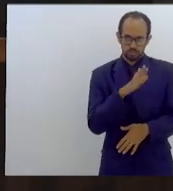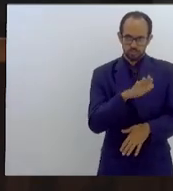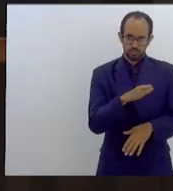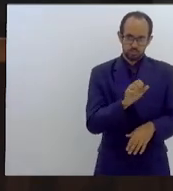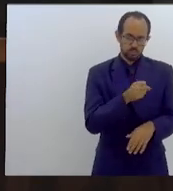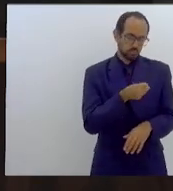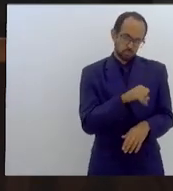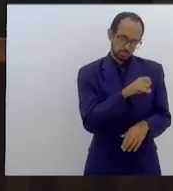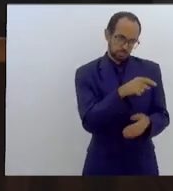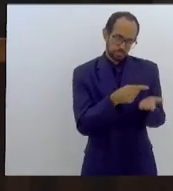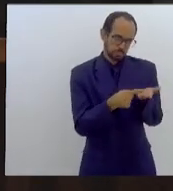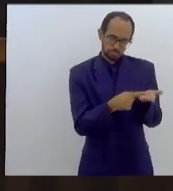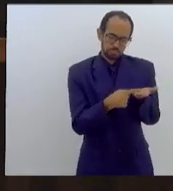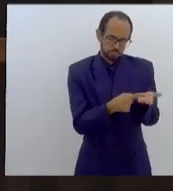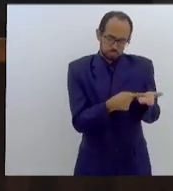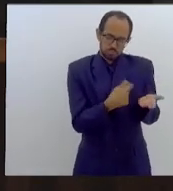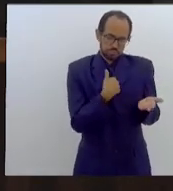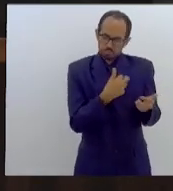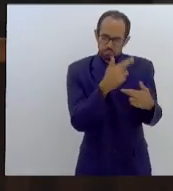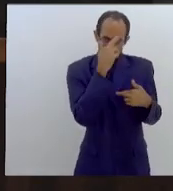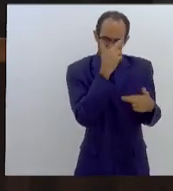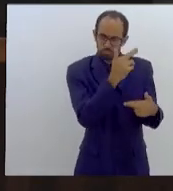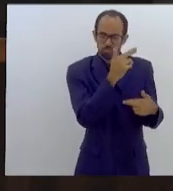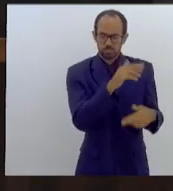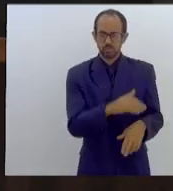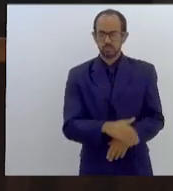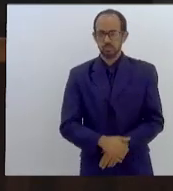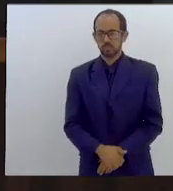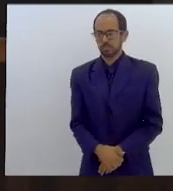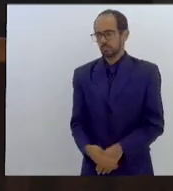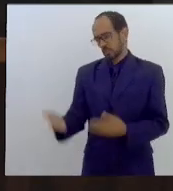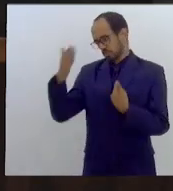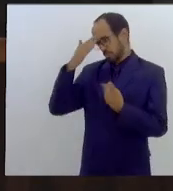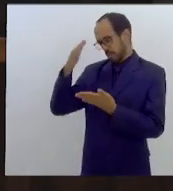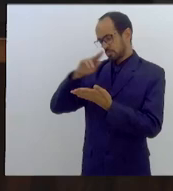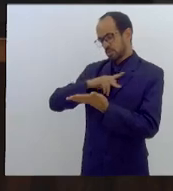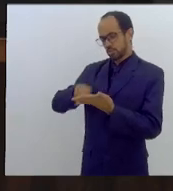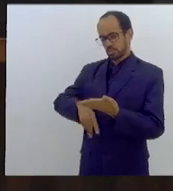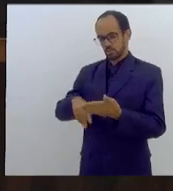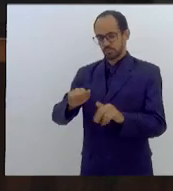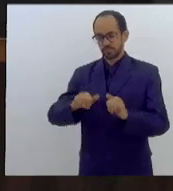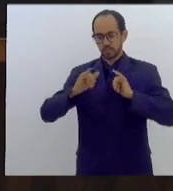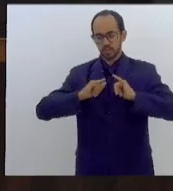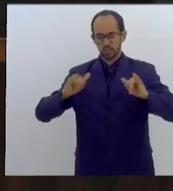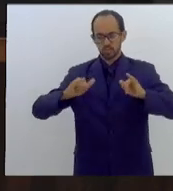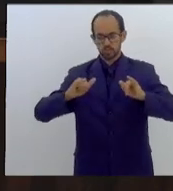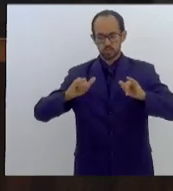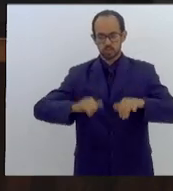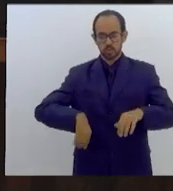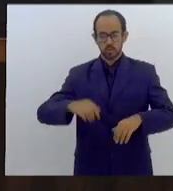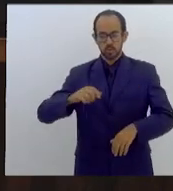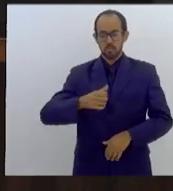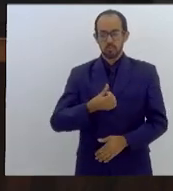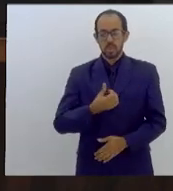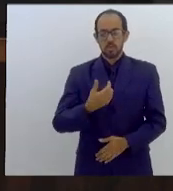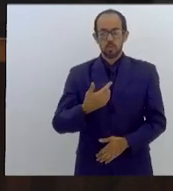eu estou aqui para cumpri-los, ok? Obrigado, presidente. Anuncio, em regime de prioridade em discussão, única projeto de lei 6412, de 22, de